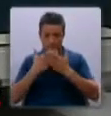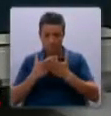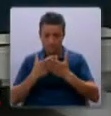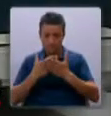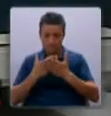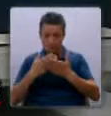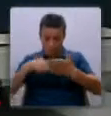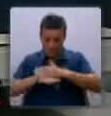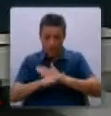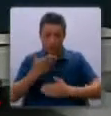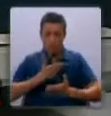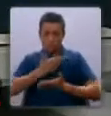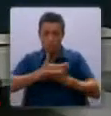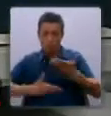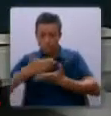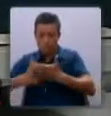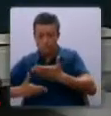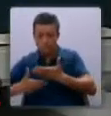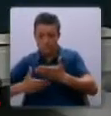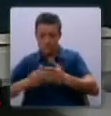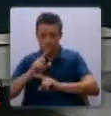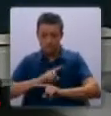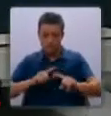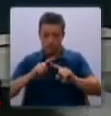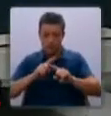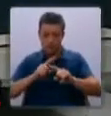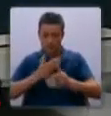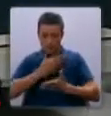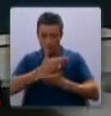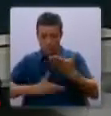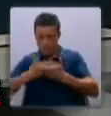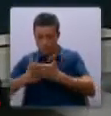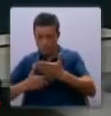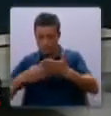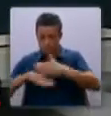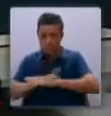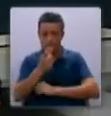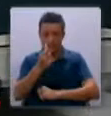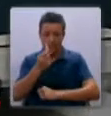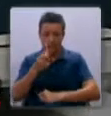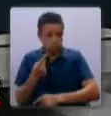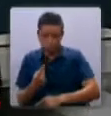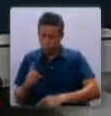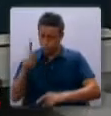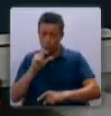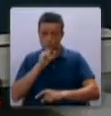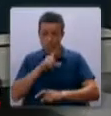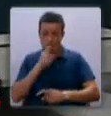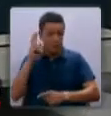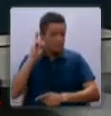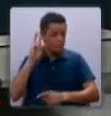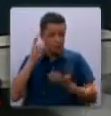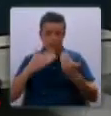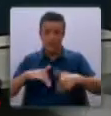documentos. E ninguém vai dizer descaradamente que vai um cofre para guardar dinheiro. Podem guardar alguns valores,